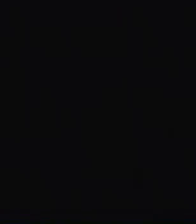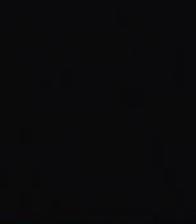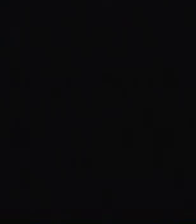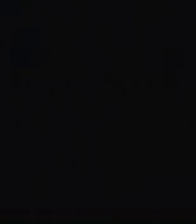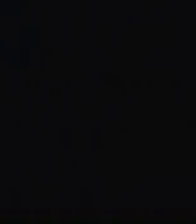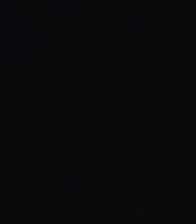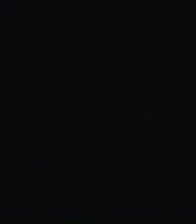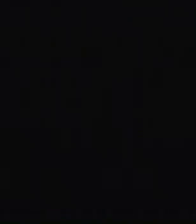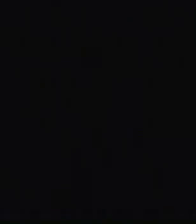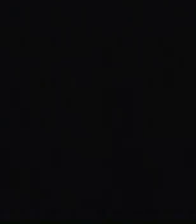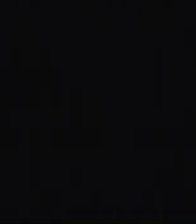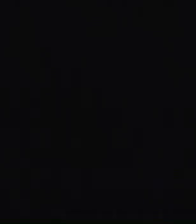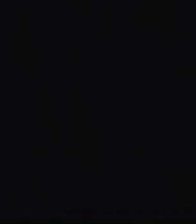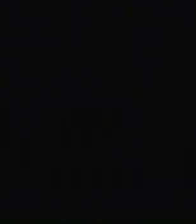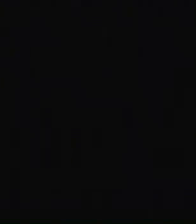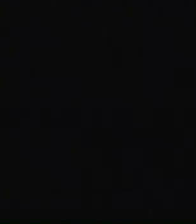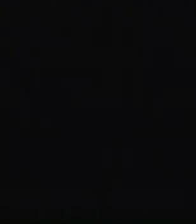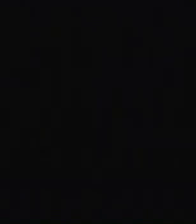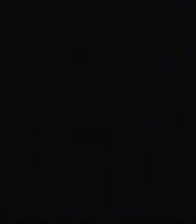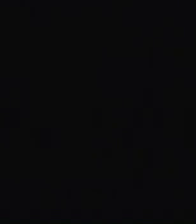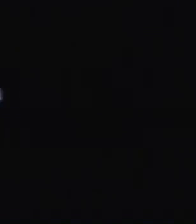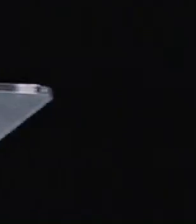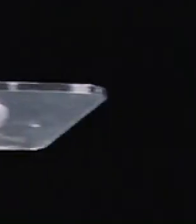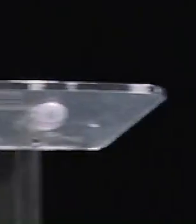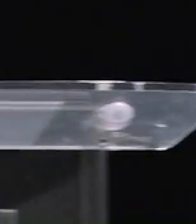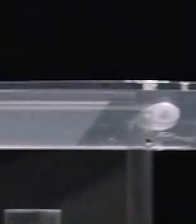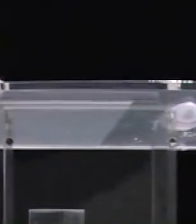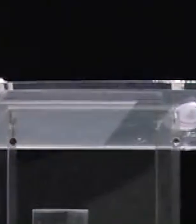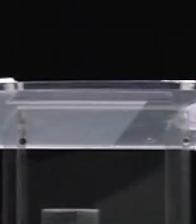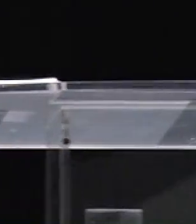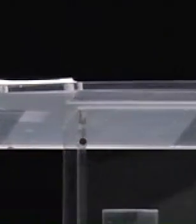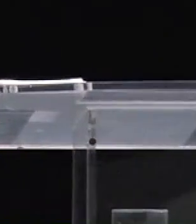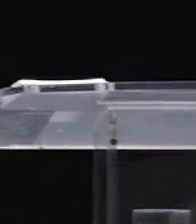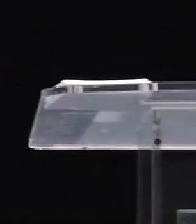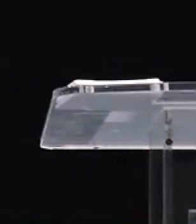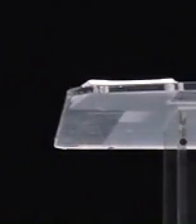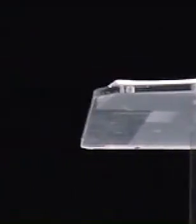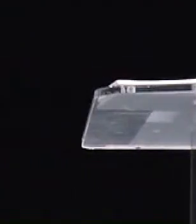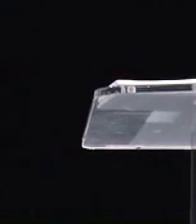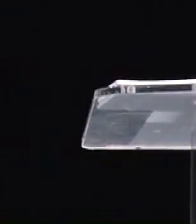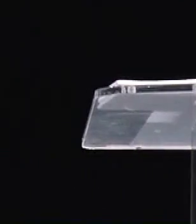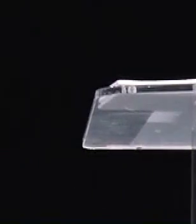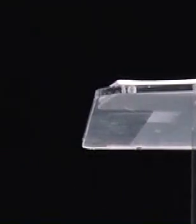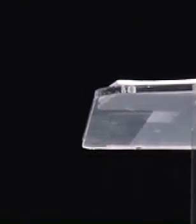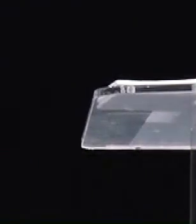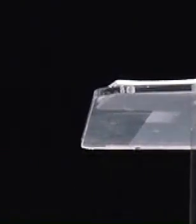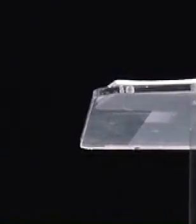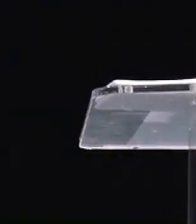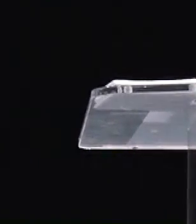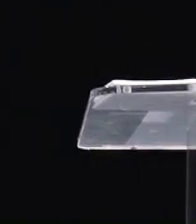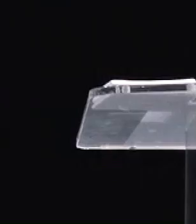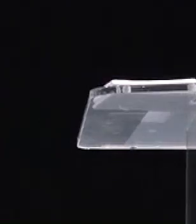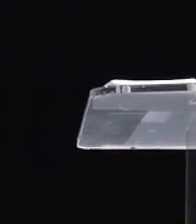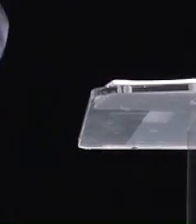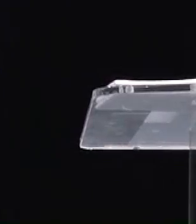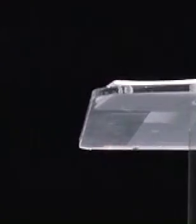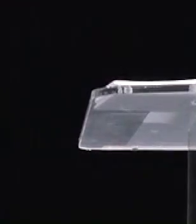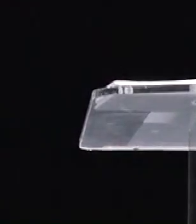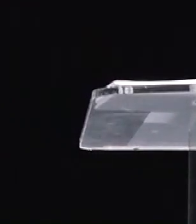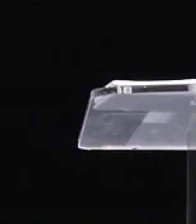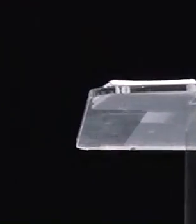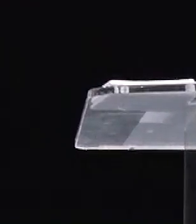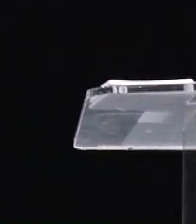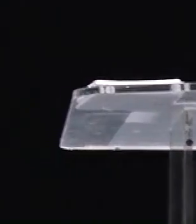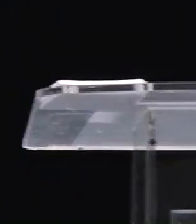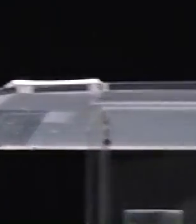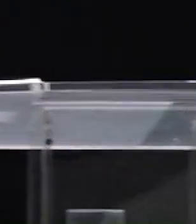verdinho, novinho, tinha ganhado do meu sogro. E eu fui subindo ali o Pacaembu, como quem vai, passando pelo estádio, como quem vai